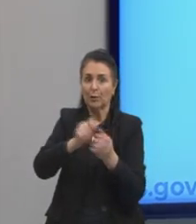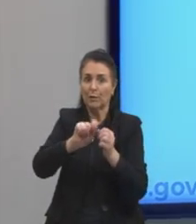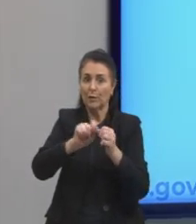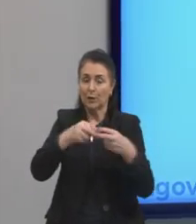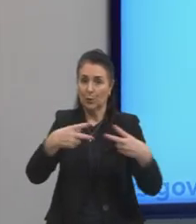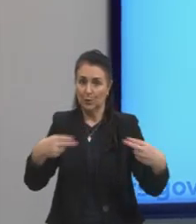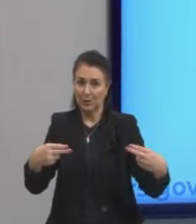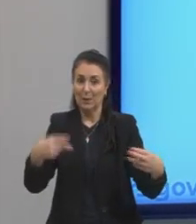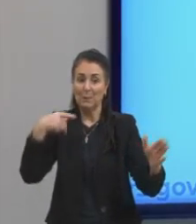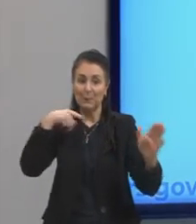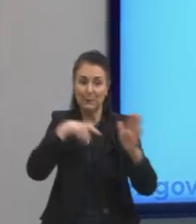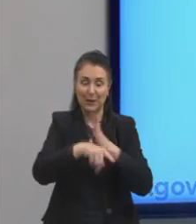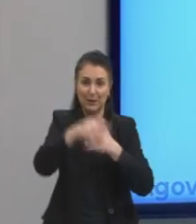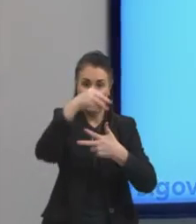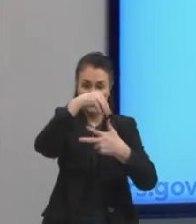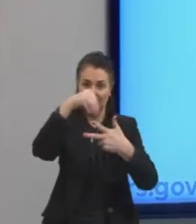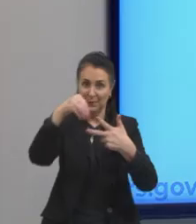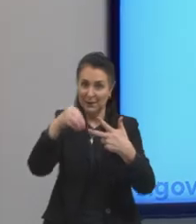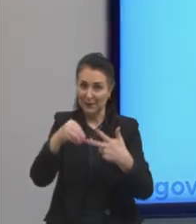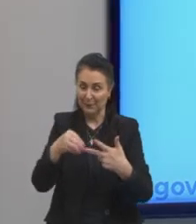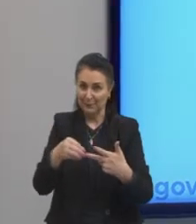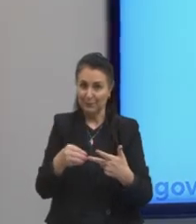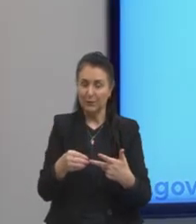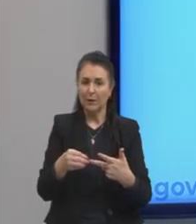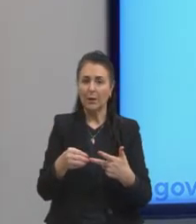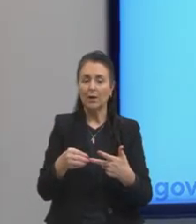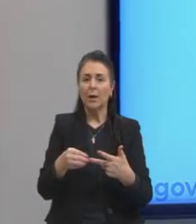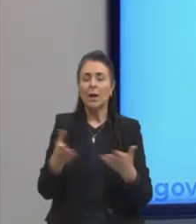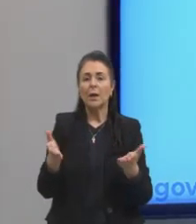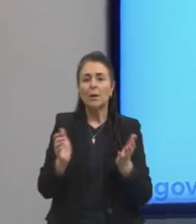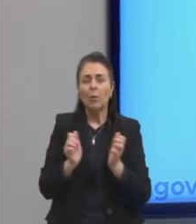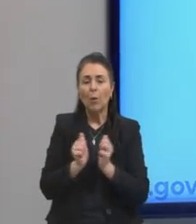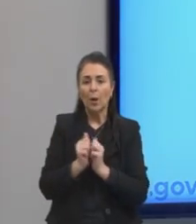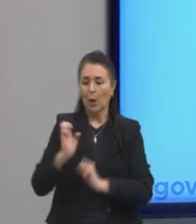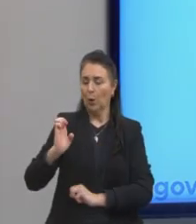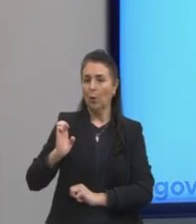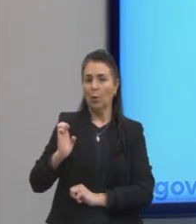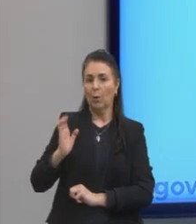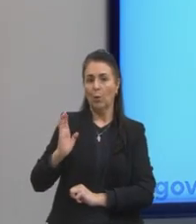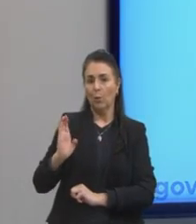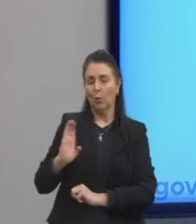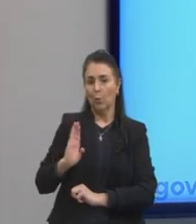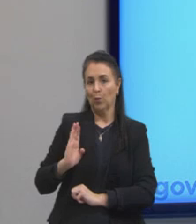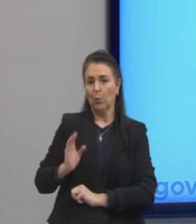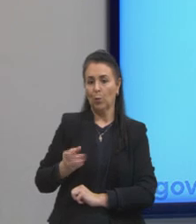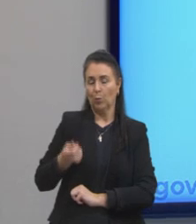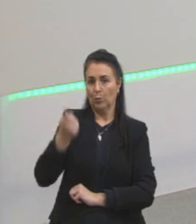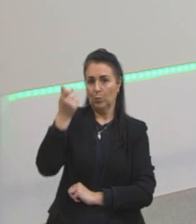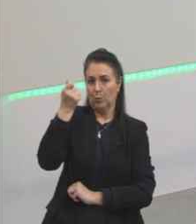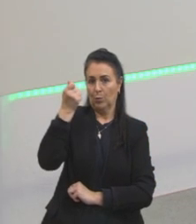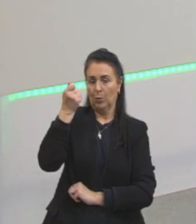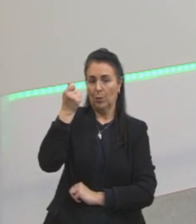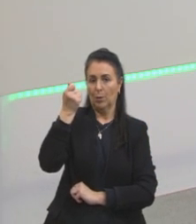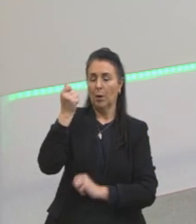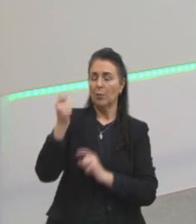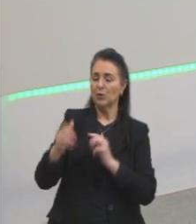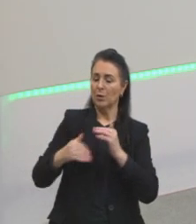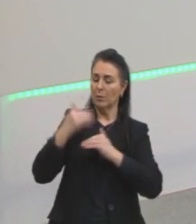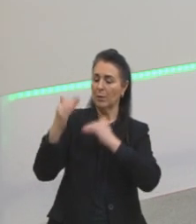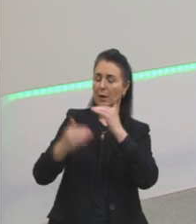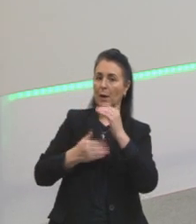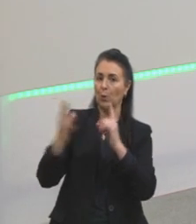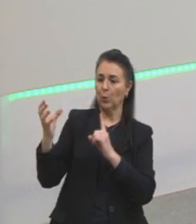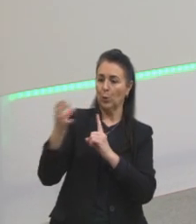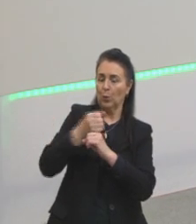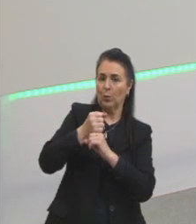do Enem. Olha só, acompanhando a intenção da burguesia renascentista de ampliar seu domínio sobre a natureza e